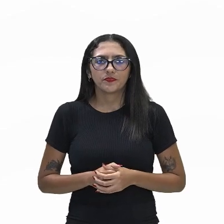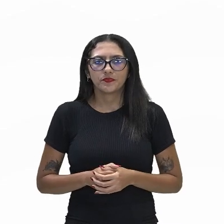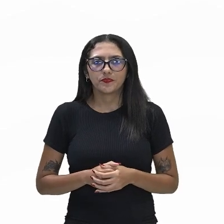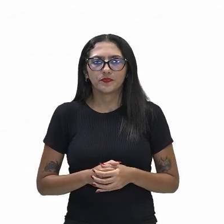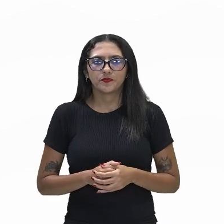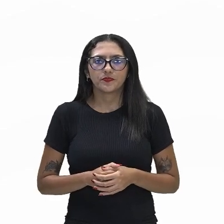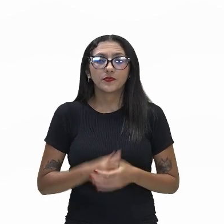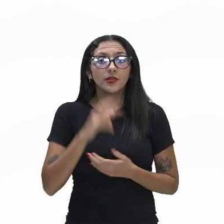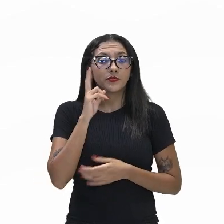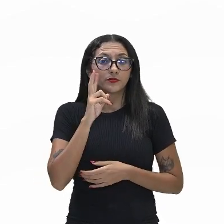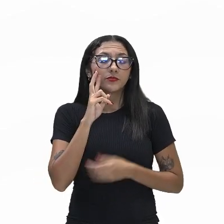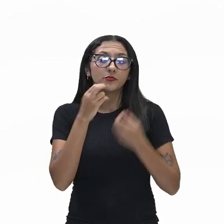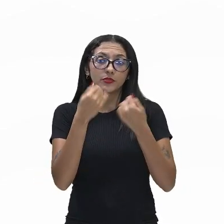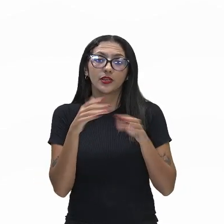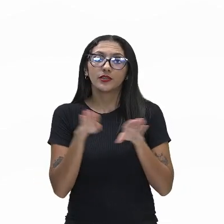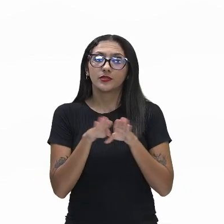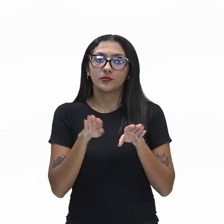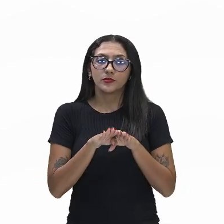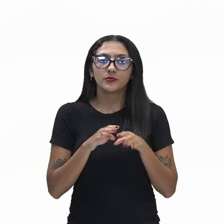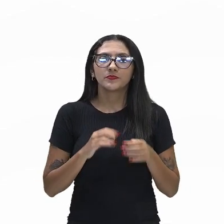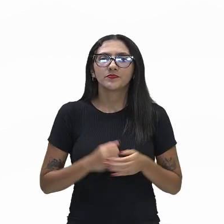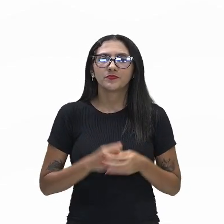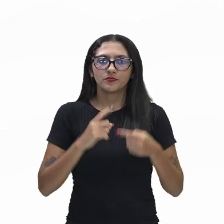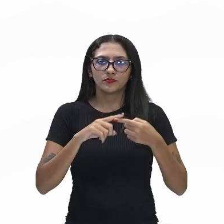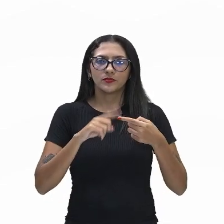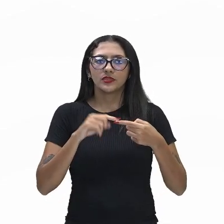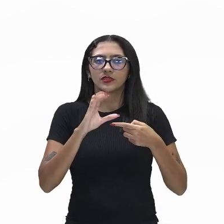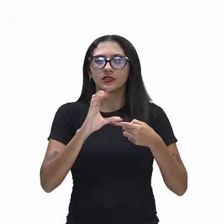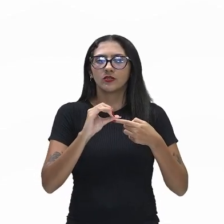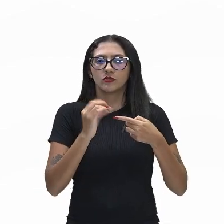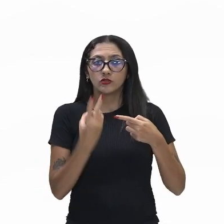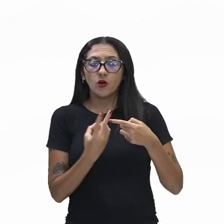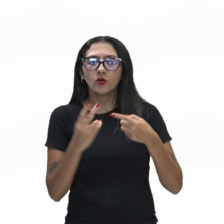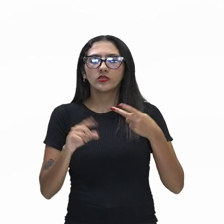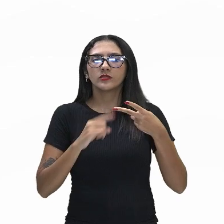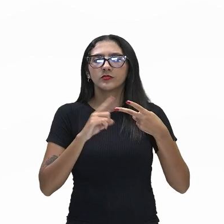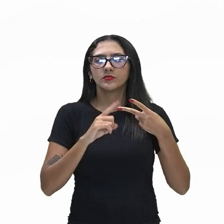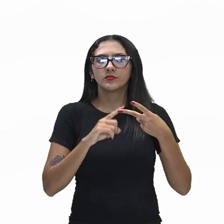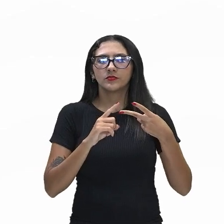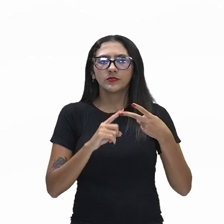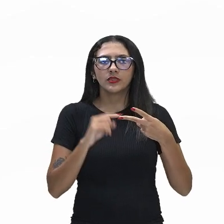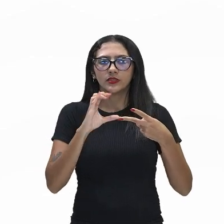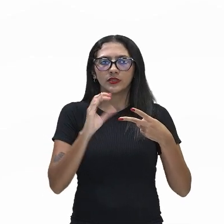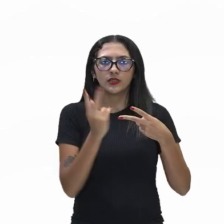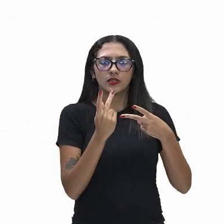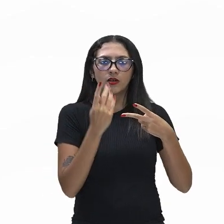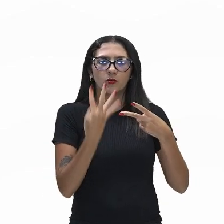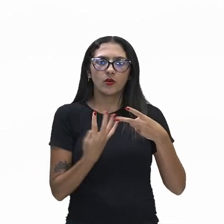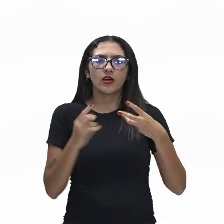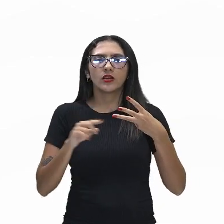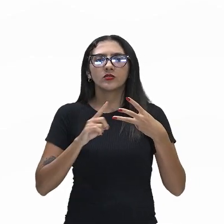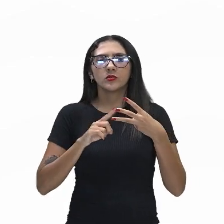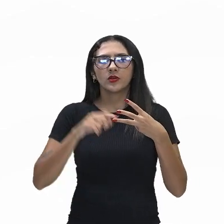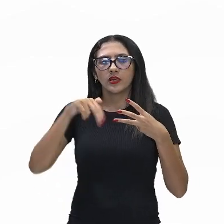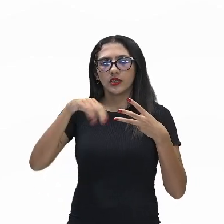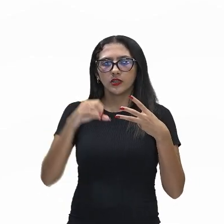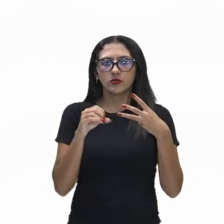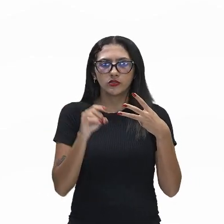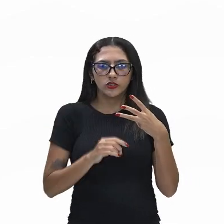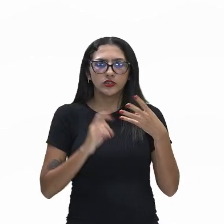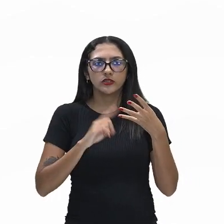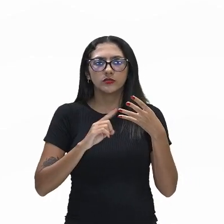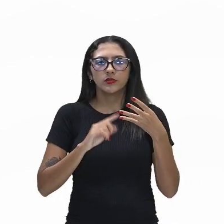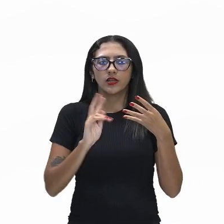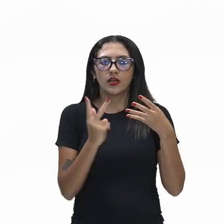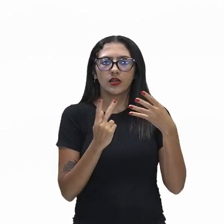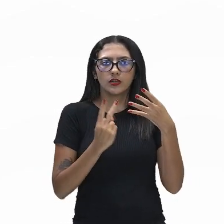os principais gases são dióxido de carbono, metano, óxidos de nitrogênio e vapores de água. E